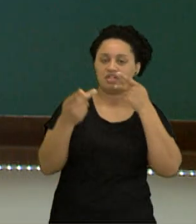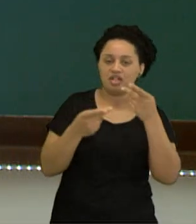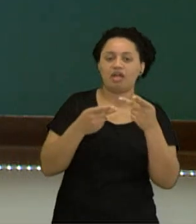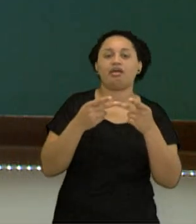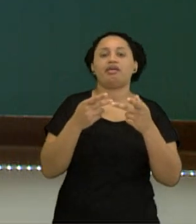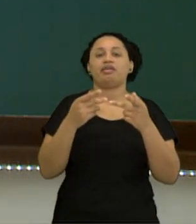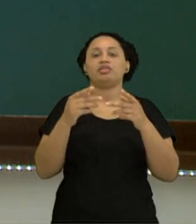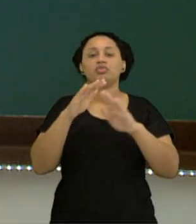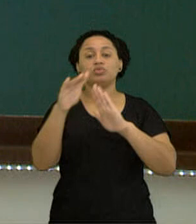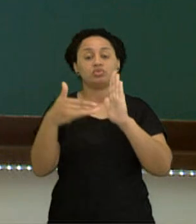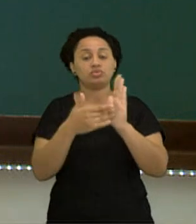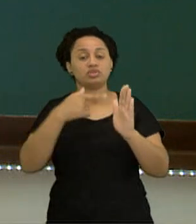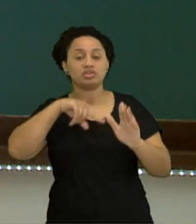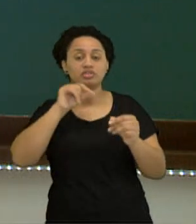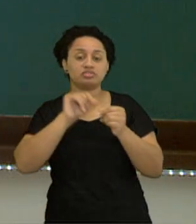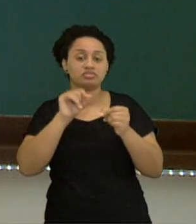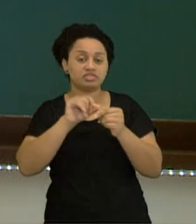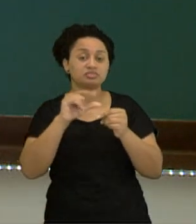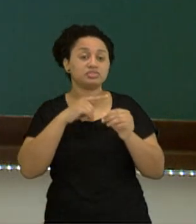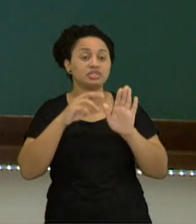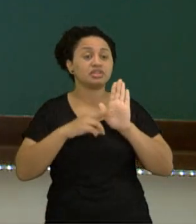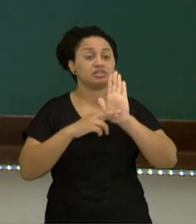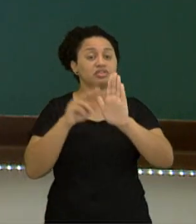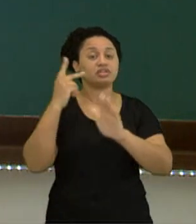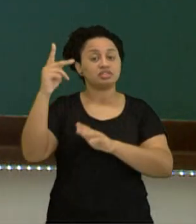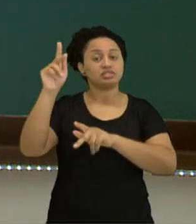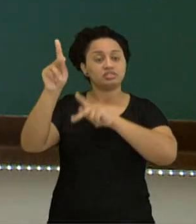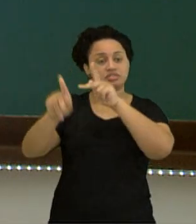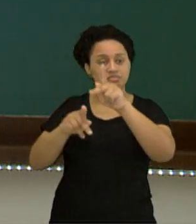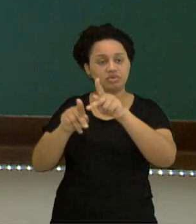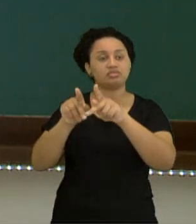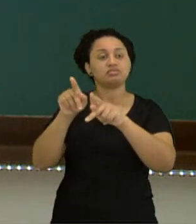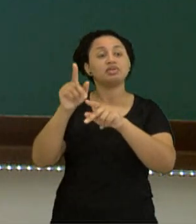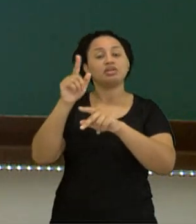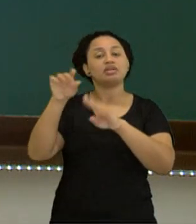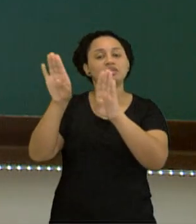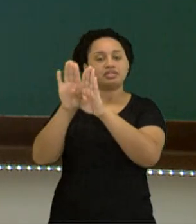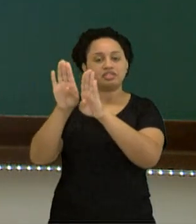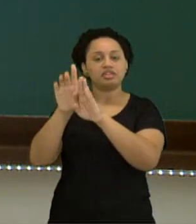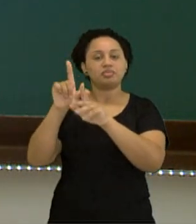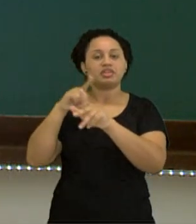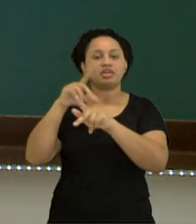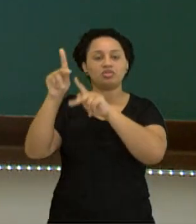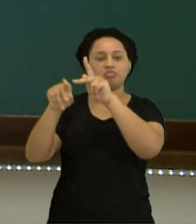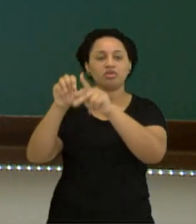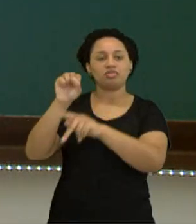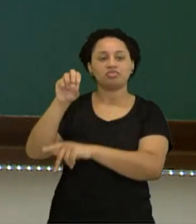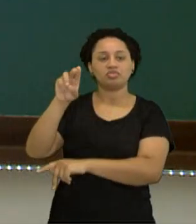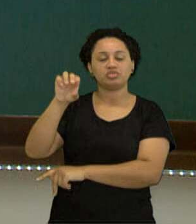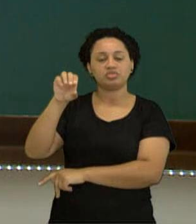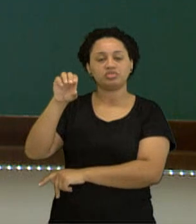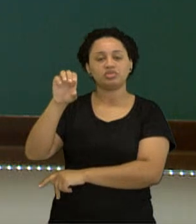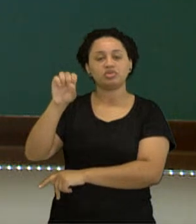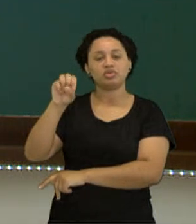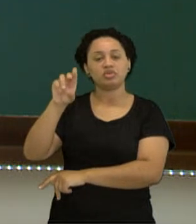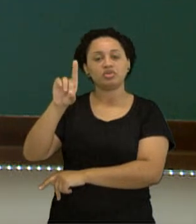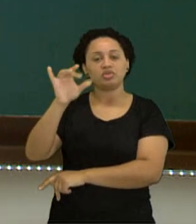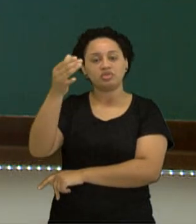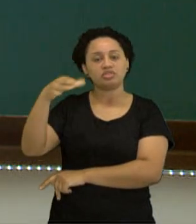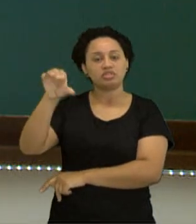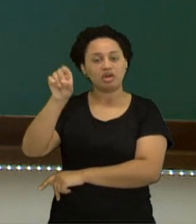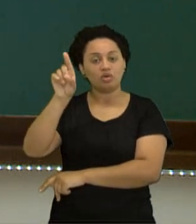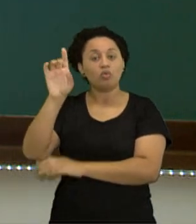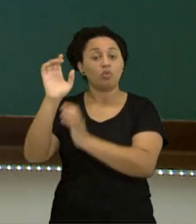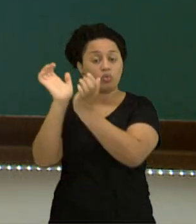que nós fazemos, nós temos essas referências. E aí, além dos bantus, nós temos os sudaneses, que era outro grupo étnico